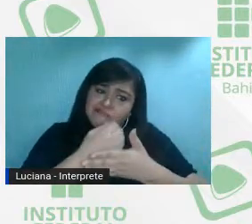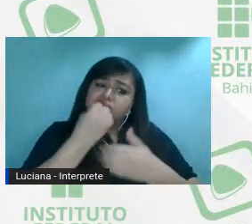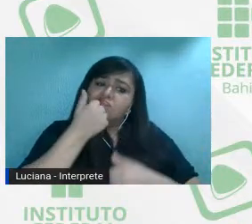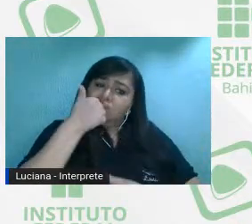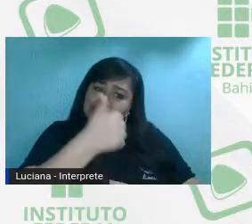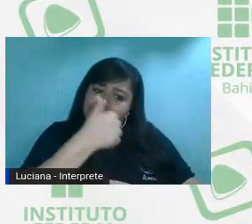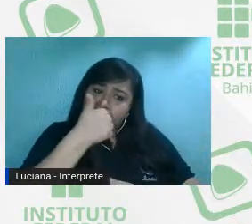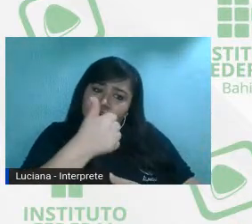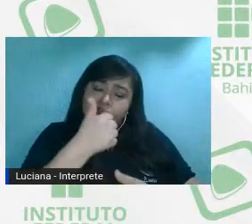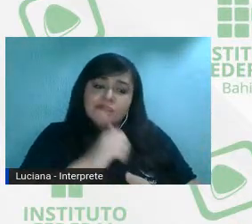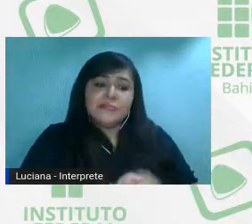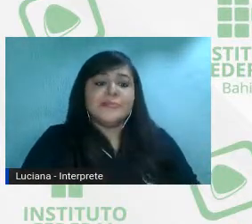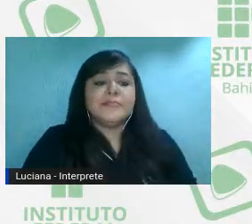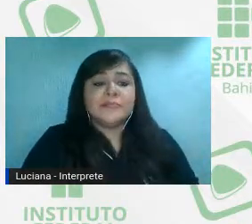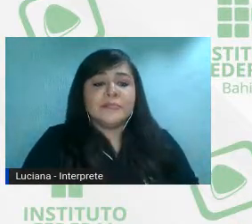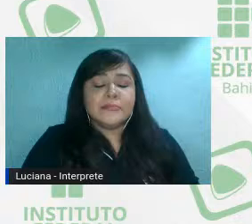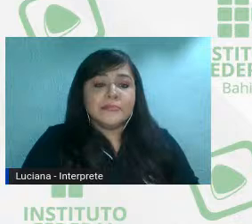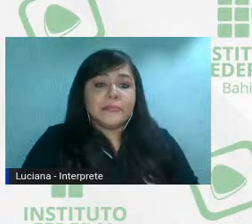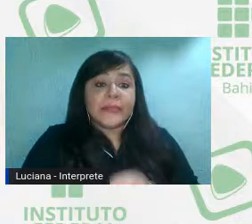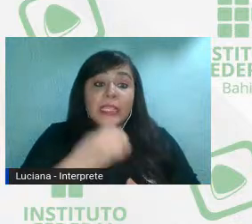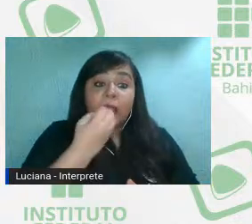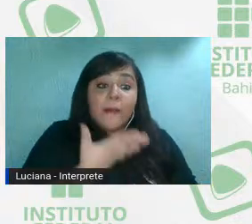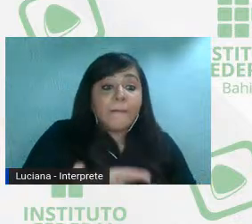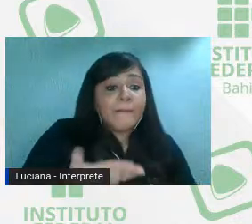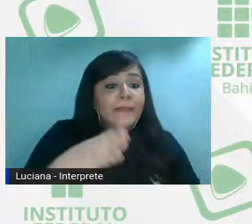Boa tarde, turma. Tudo bem com vocês?